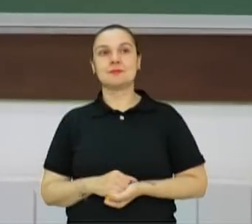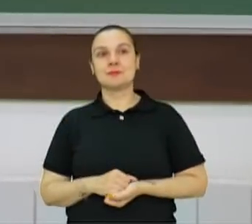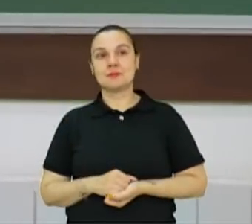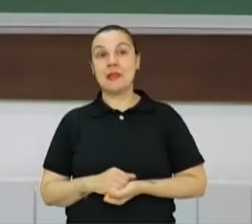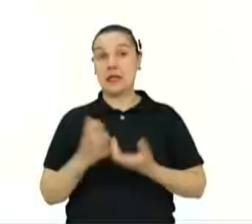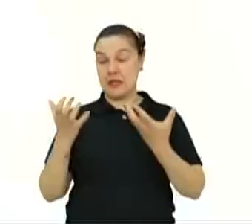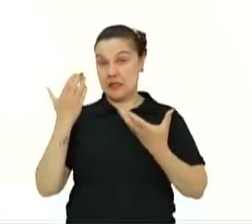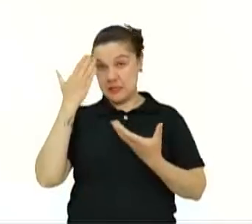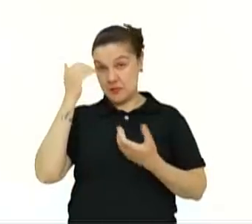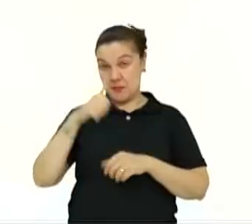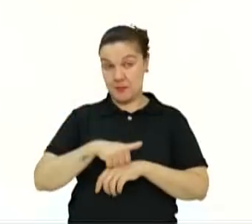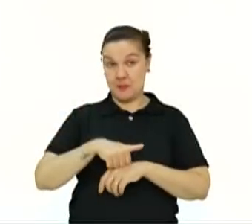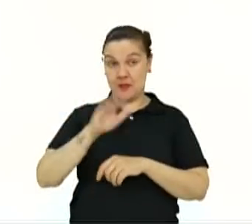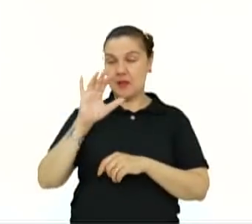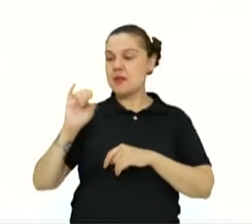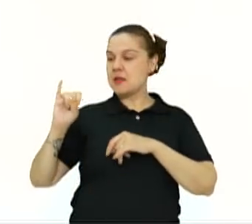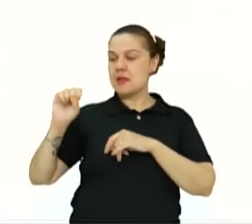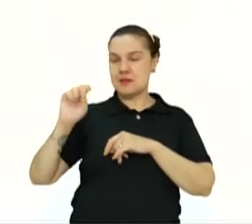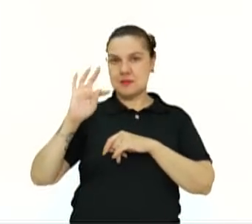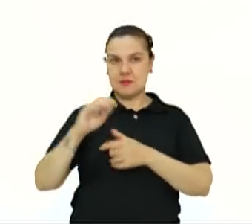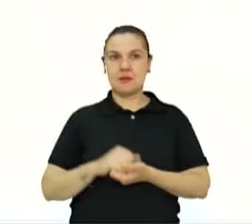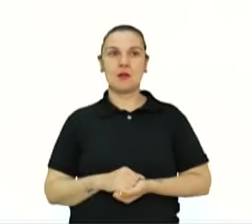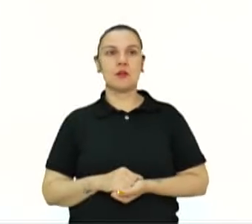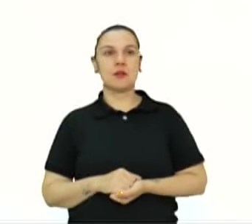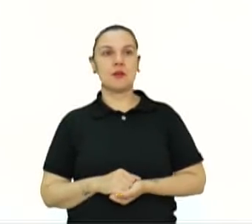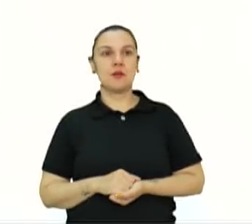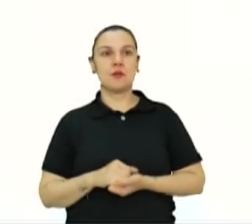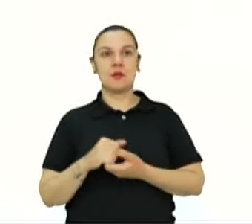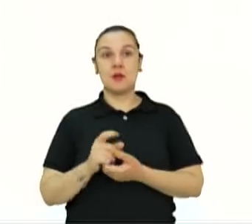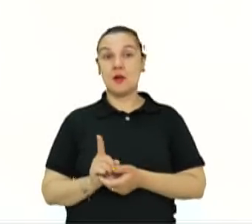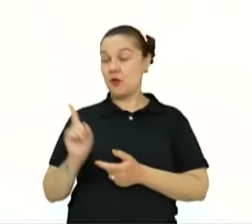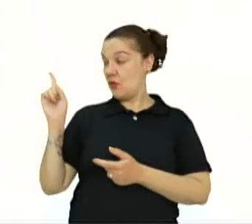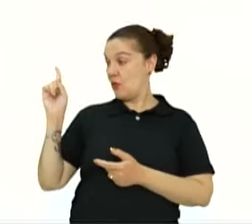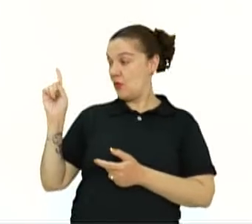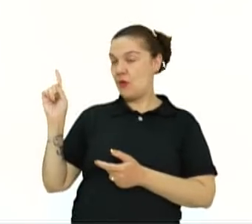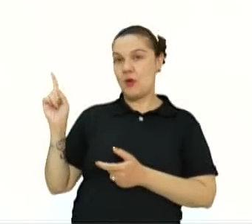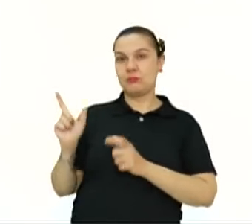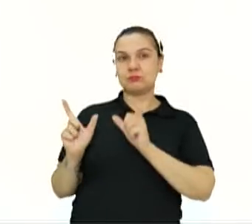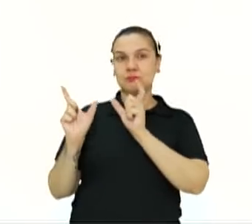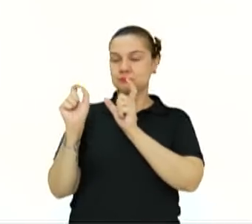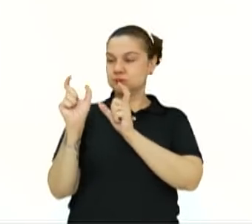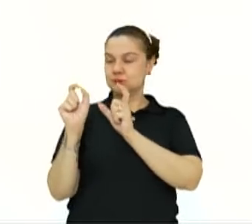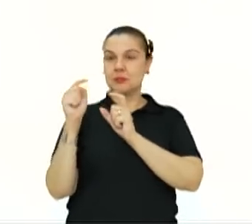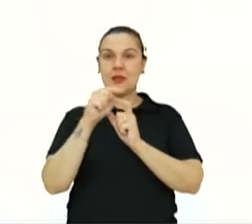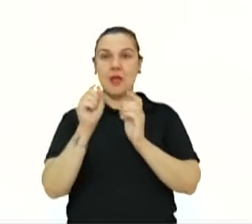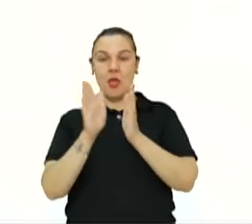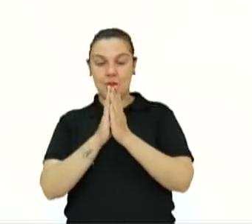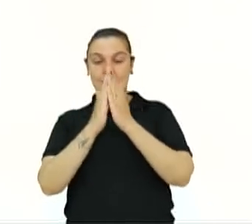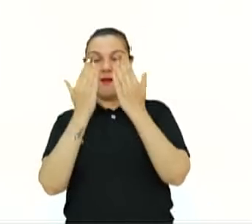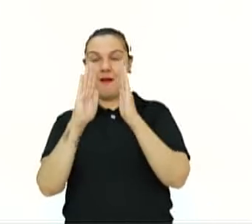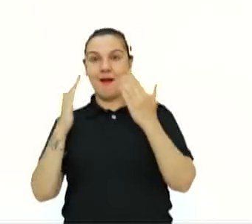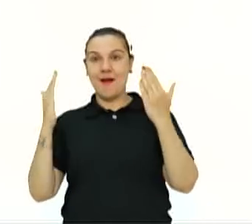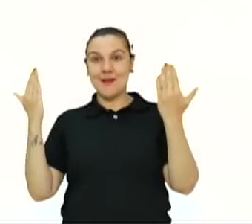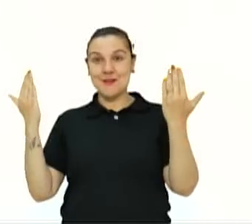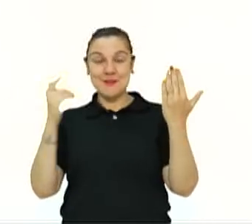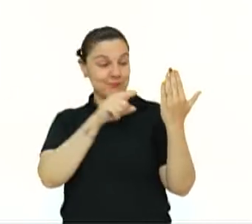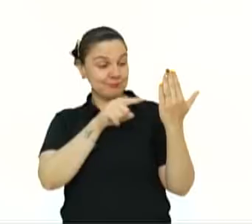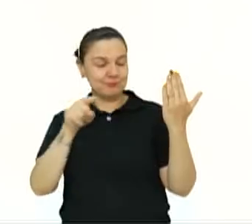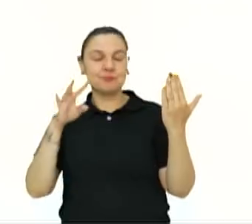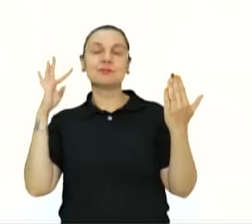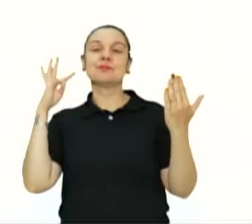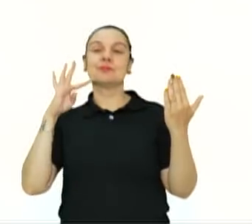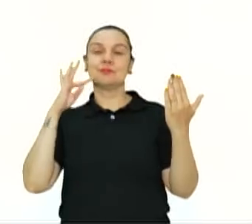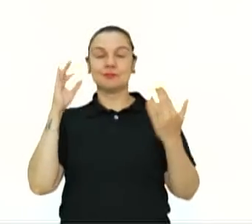Quer saber mais sobre ISTs? Tô deixando aqui o acesso no QR Code de uma cartilha, tá? É